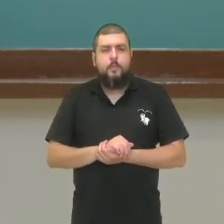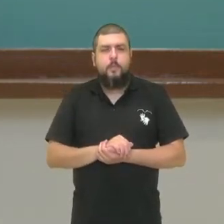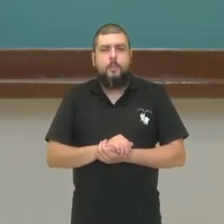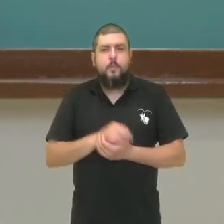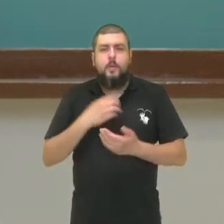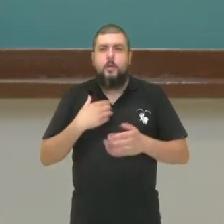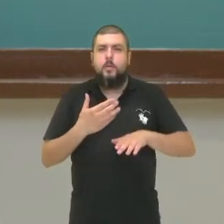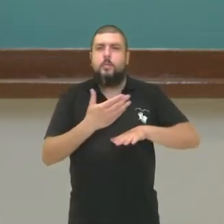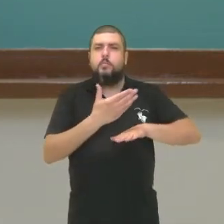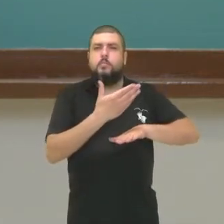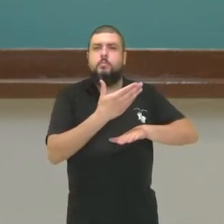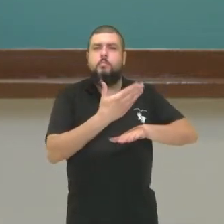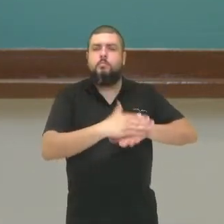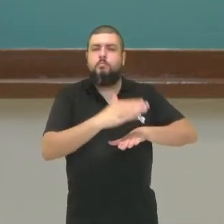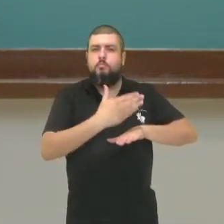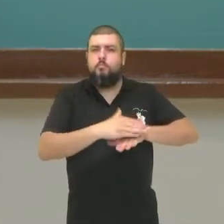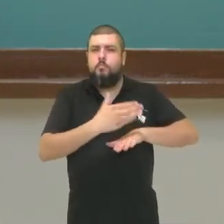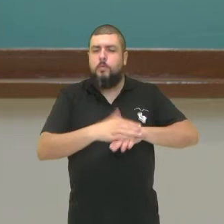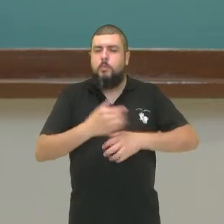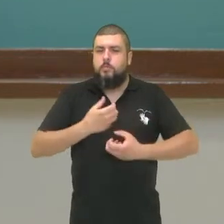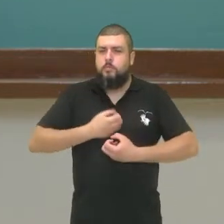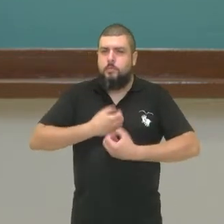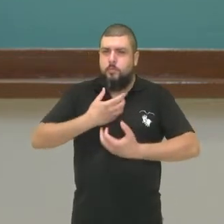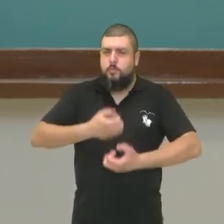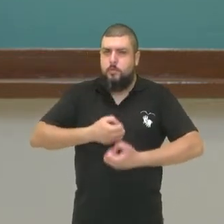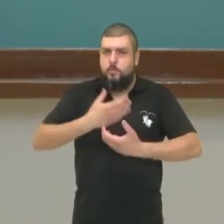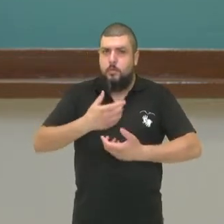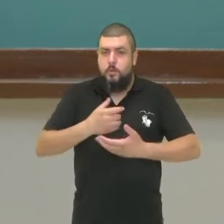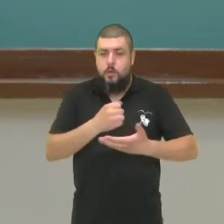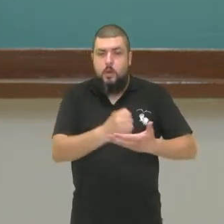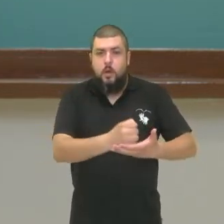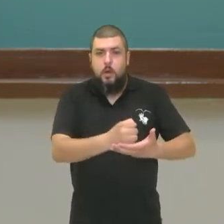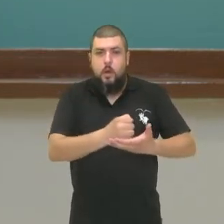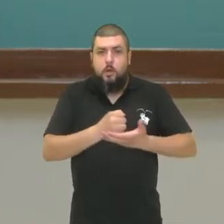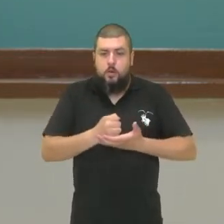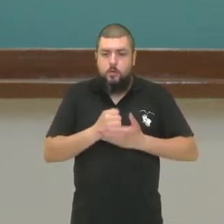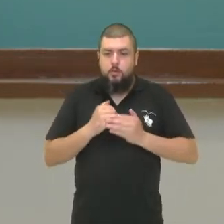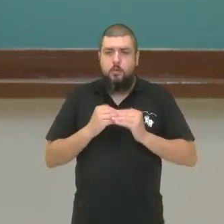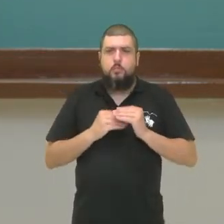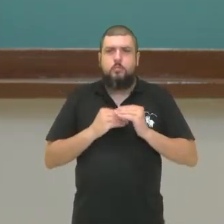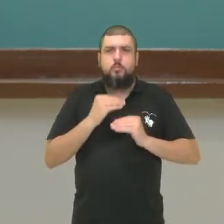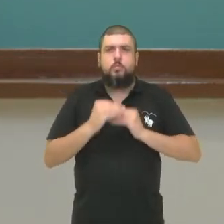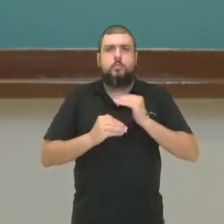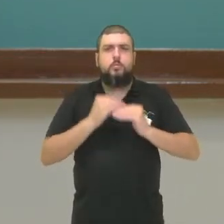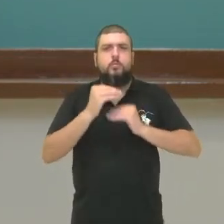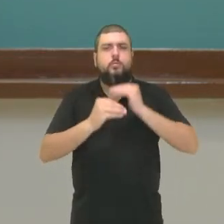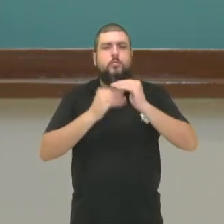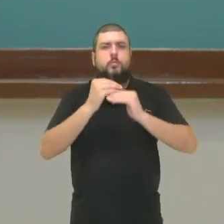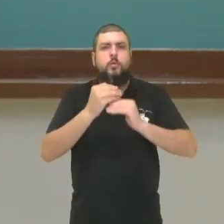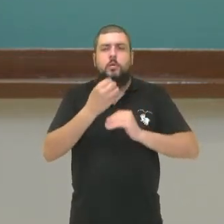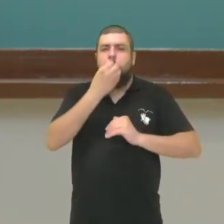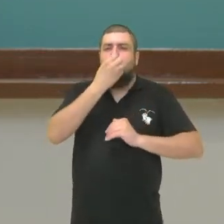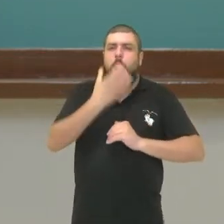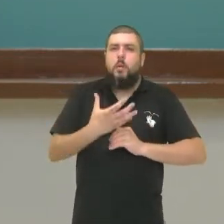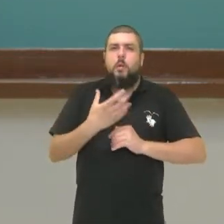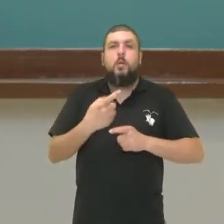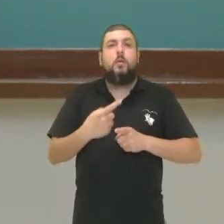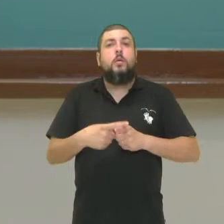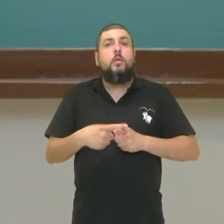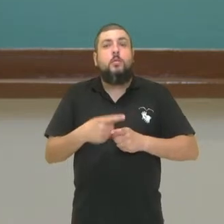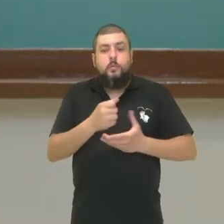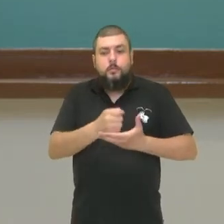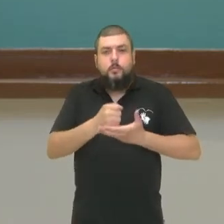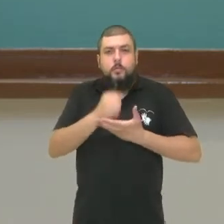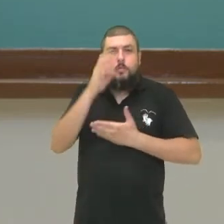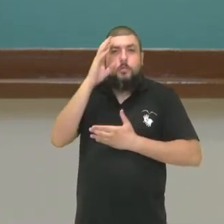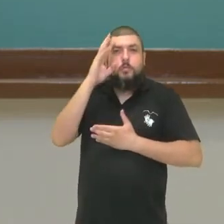o desenvolvimento harmonioso da pessoa à medida em que é estimulado a sua imaginação.